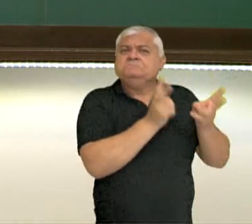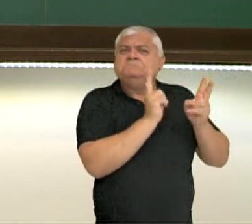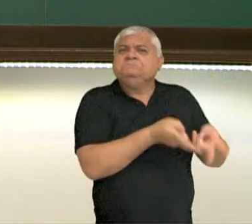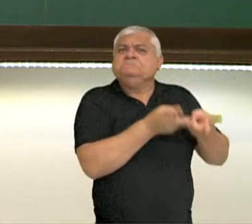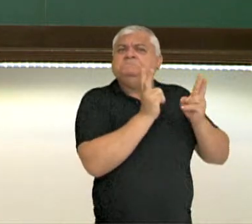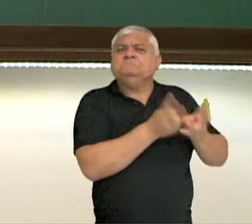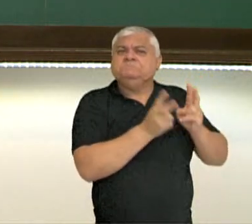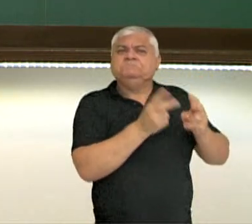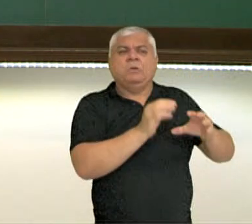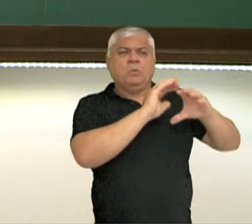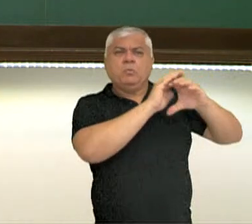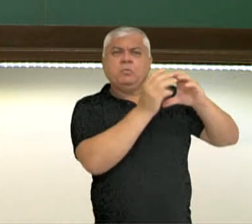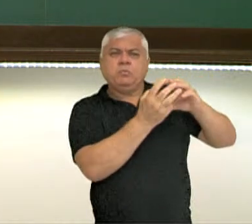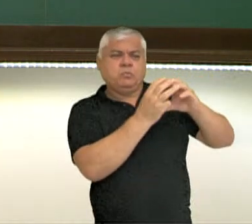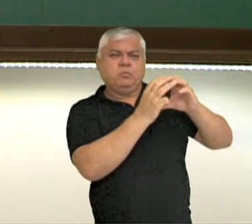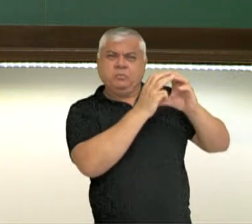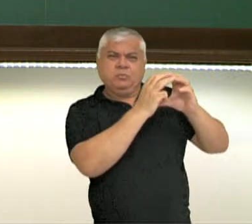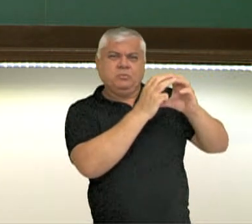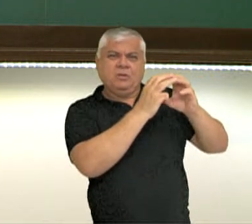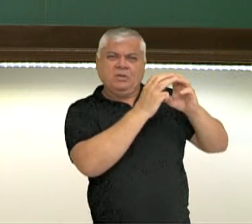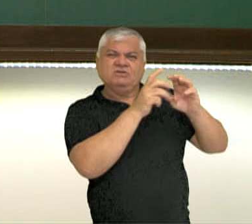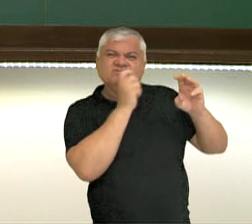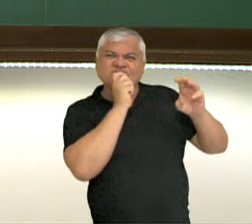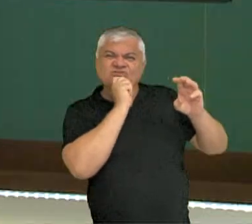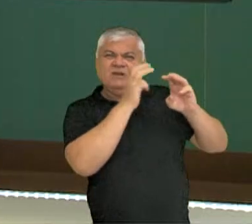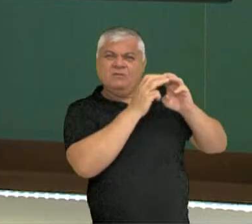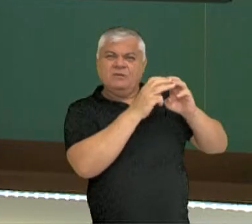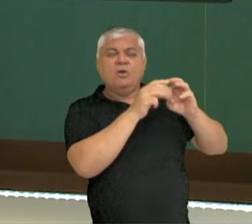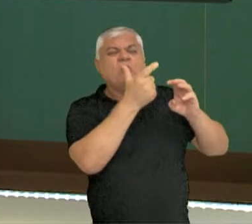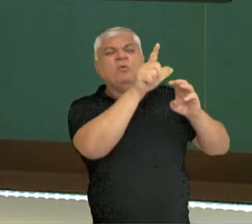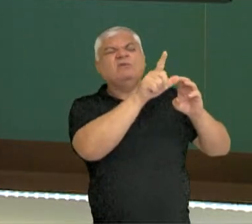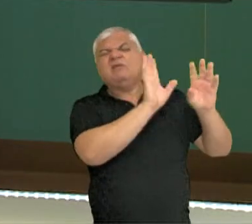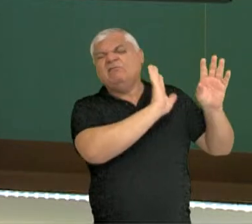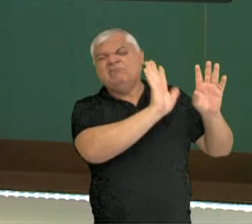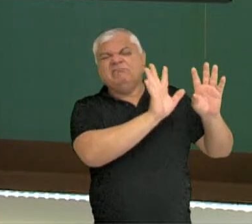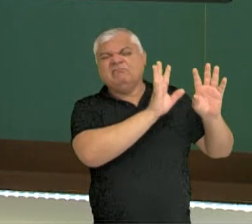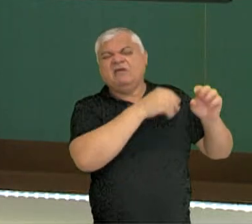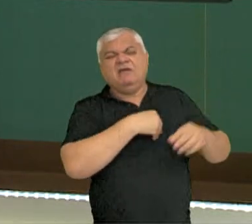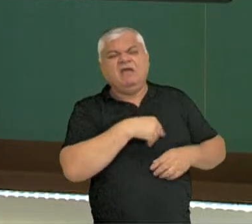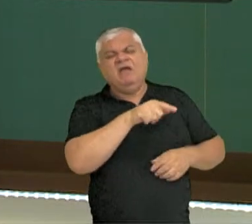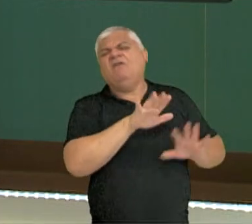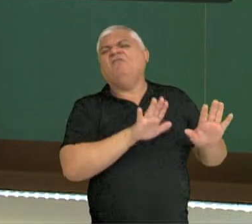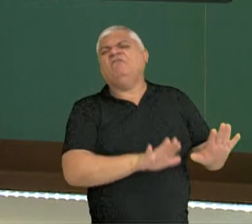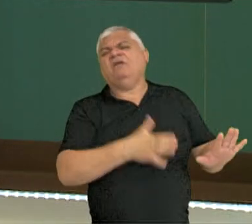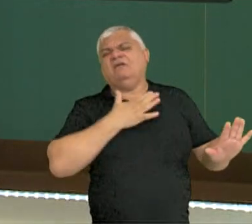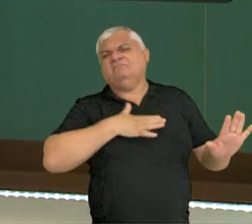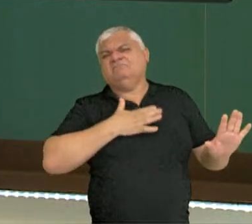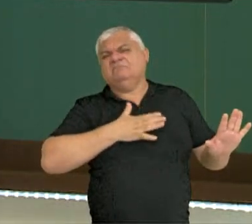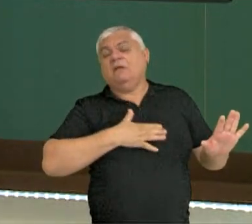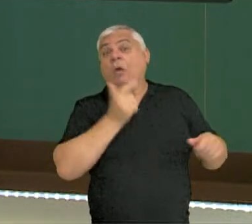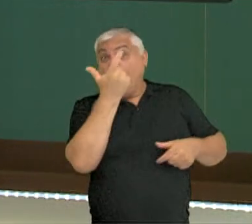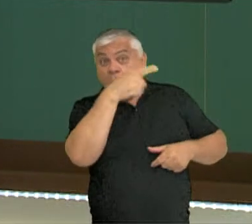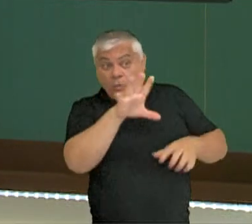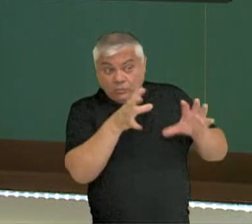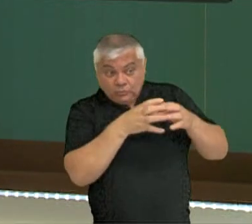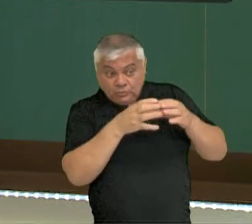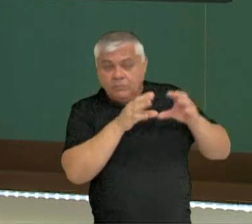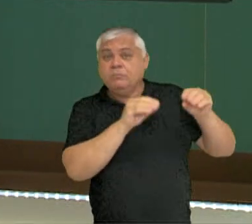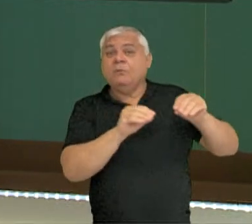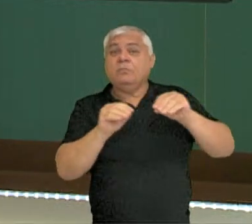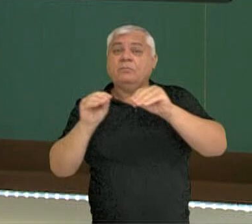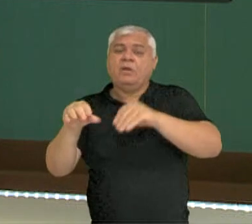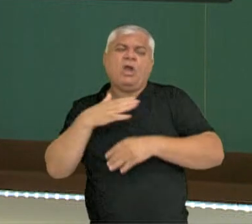Né? Outros grupos andaram, o outro grupo, sabe Deus qual, né? Falou assim, né, aqui tá bom, gostei do